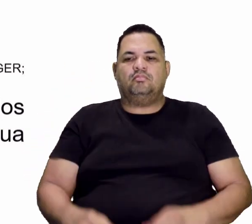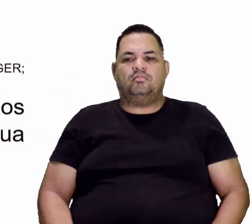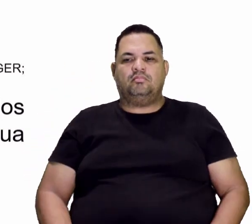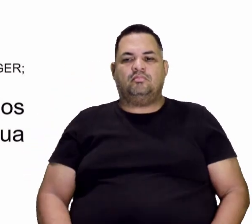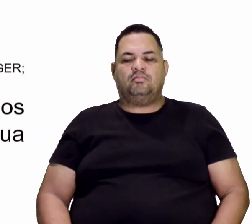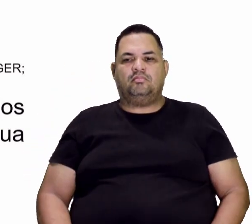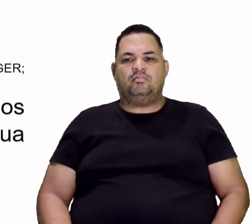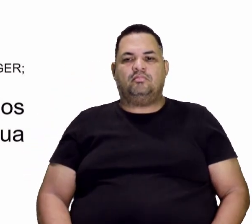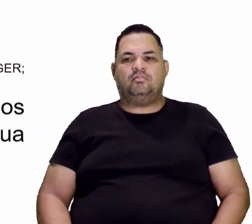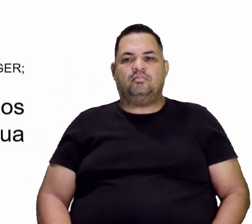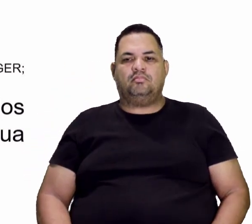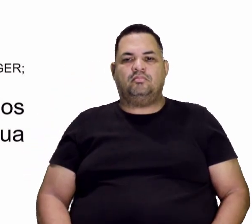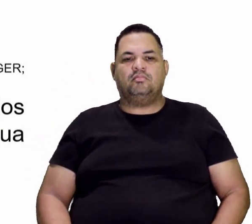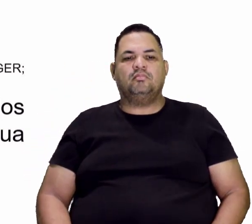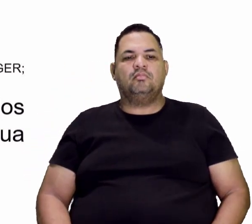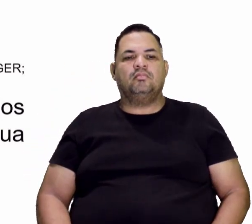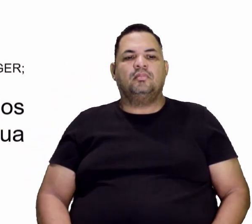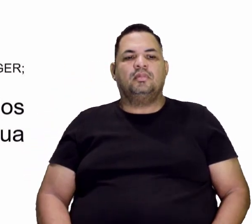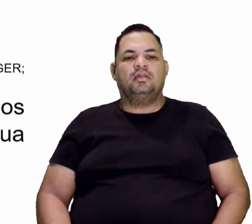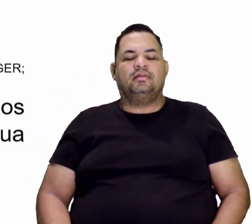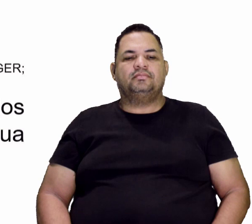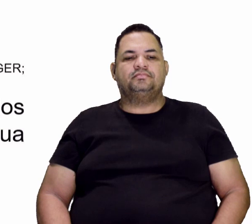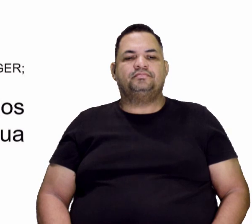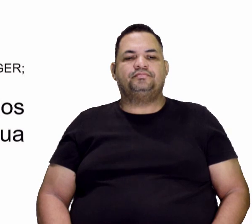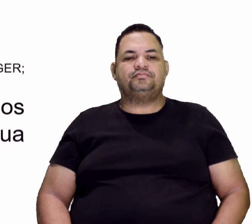sociedade. Olha que bacana, né?